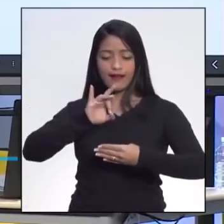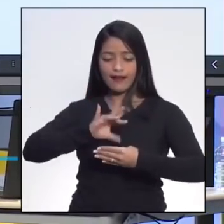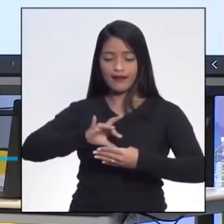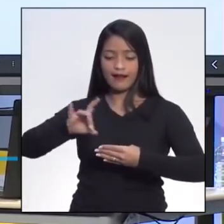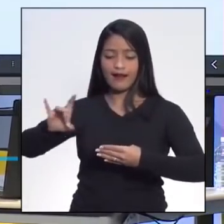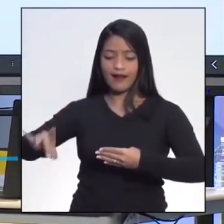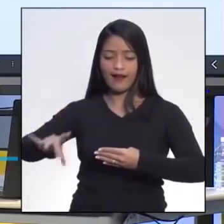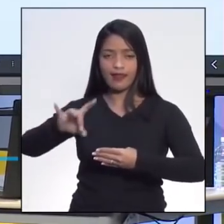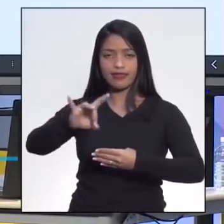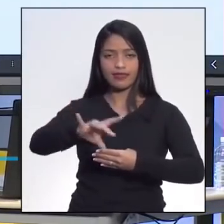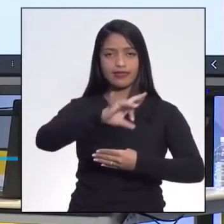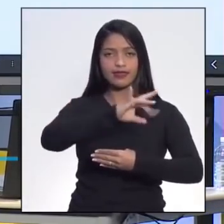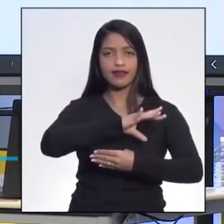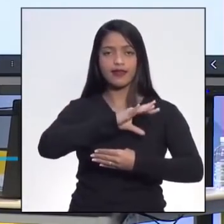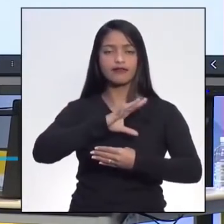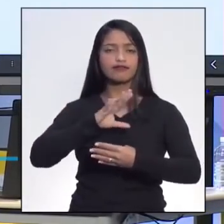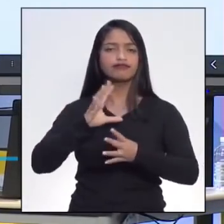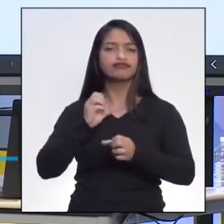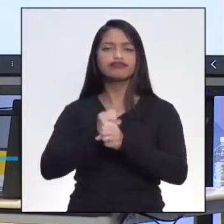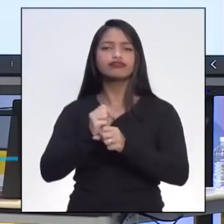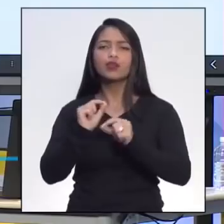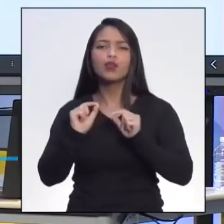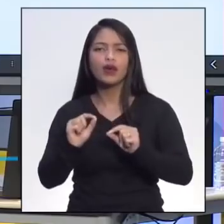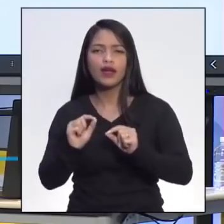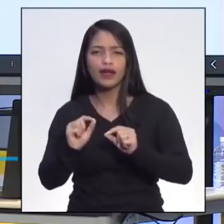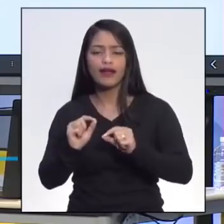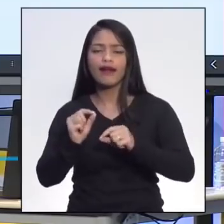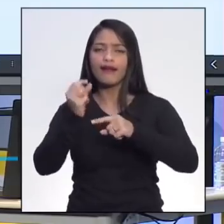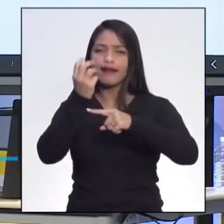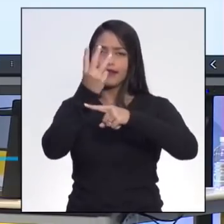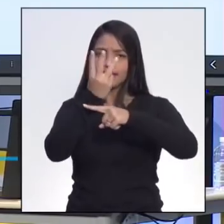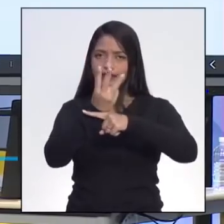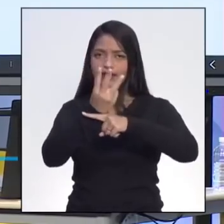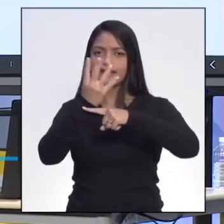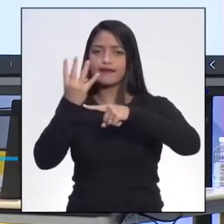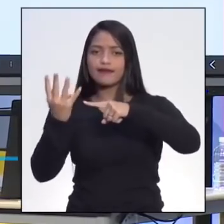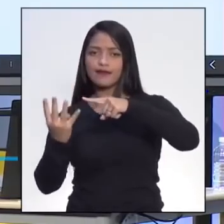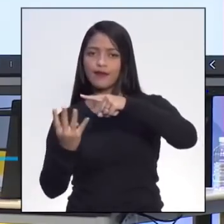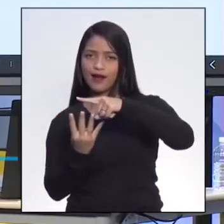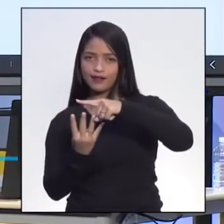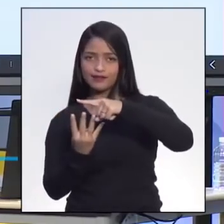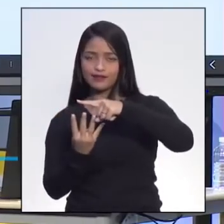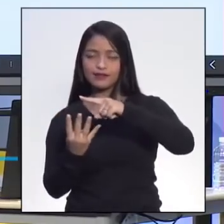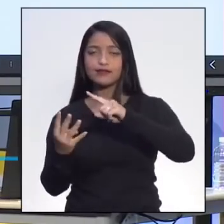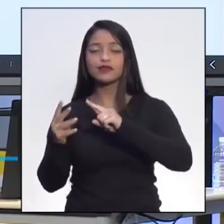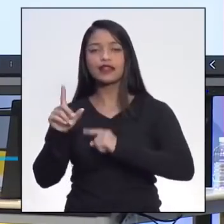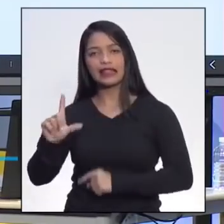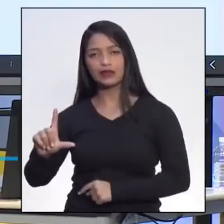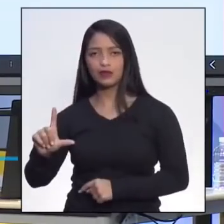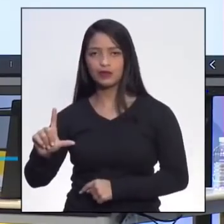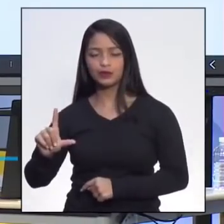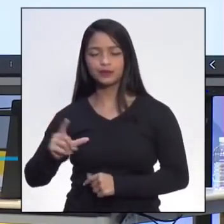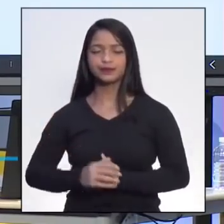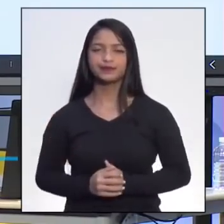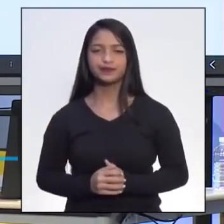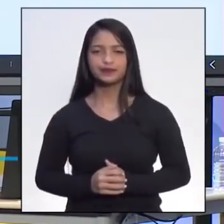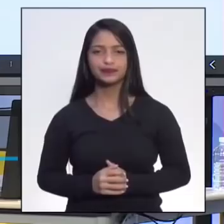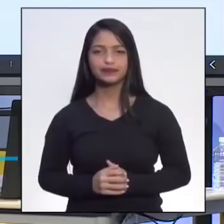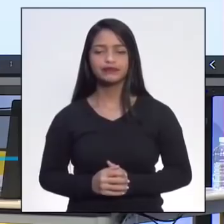3/4 de litro. Então, a gente já resolveu isso na atividade anterior. Então, a gente já sabe que são 3/4.